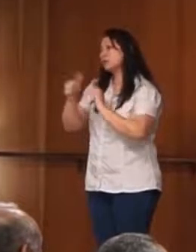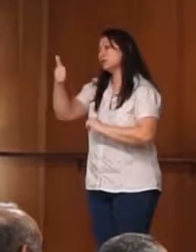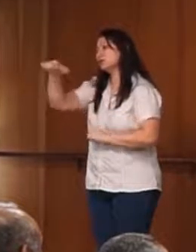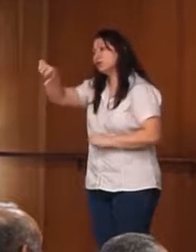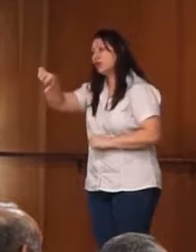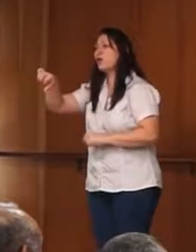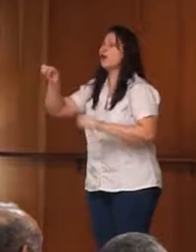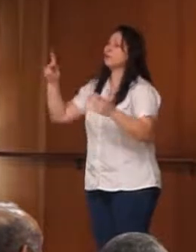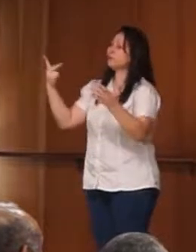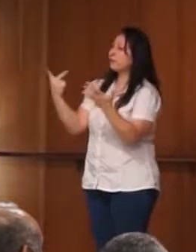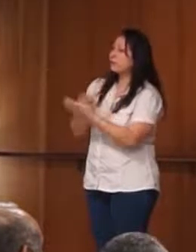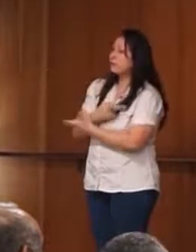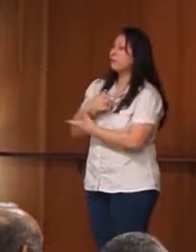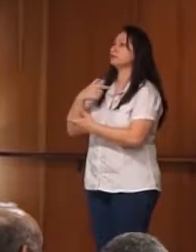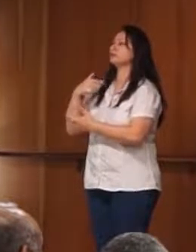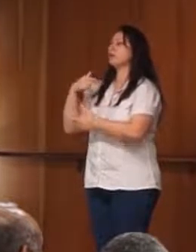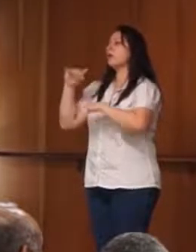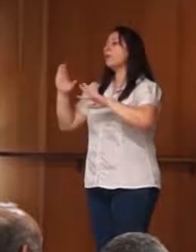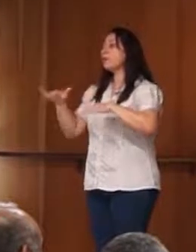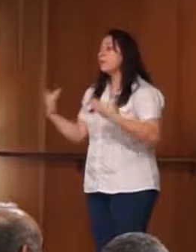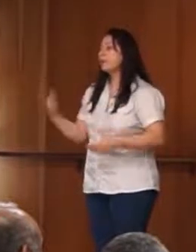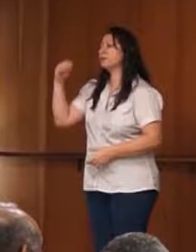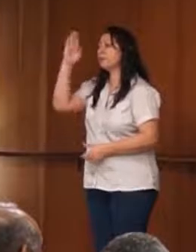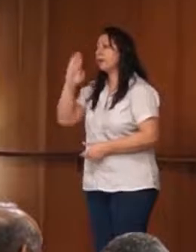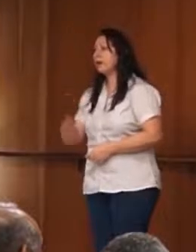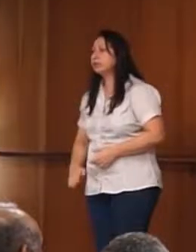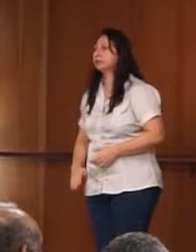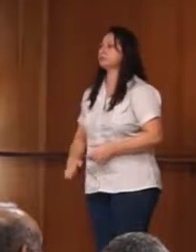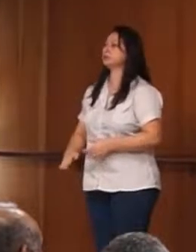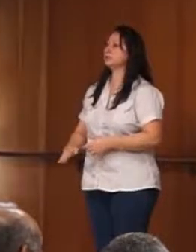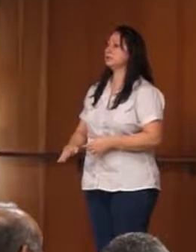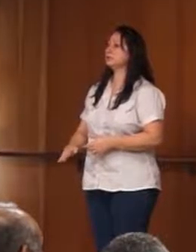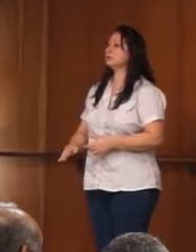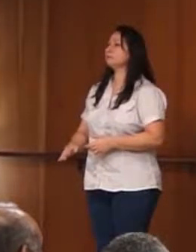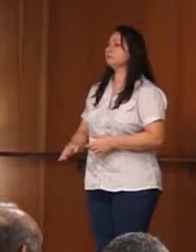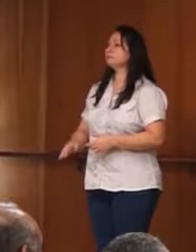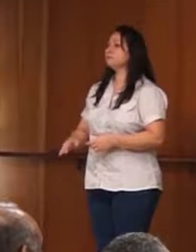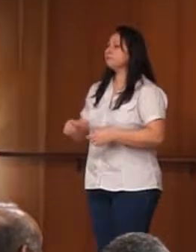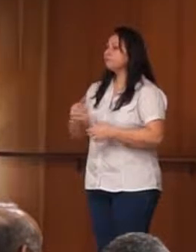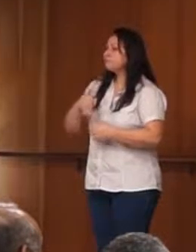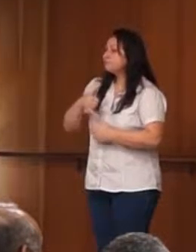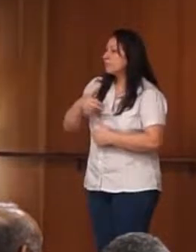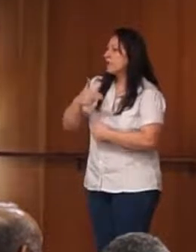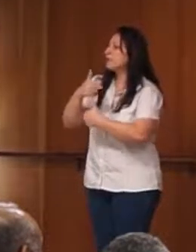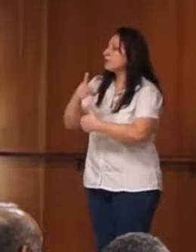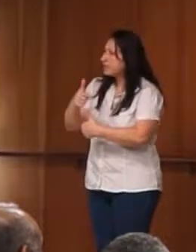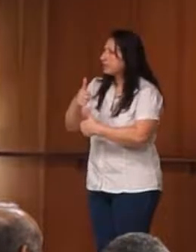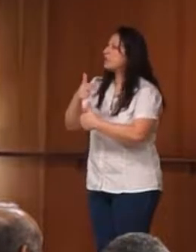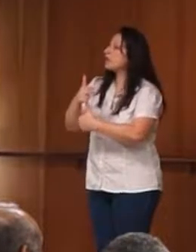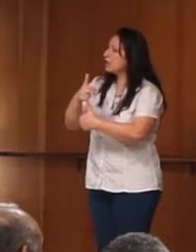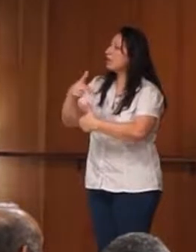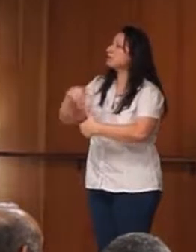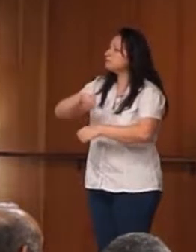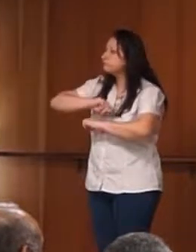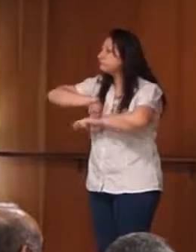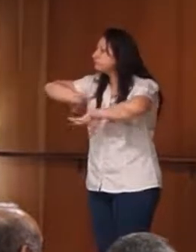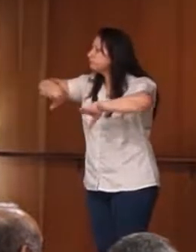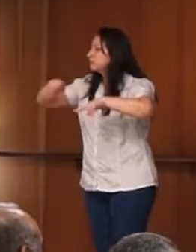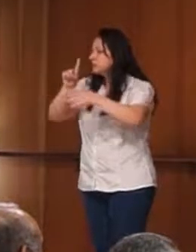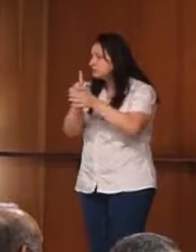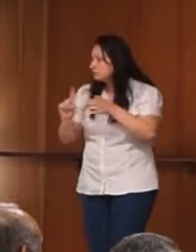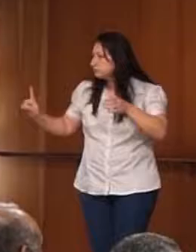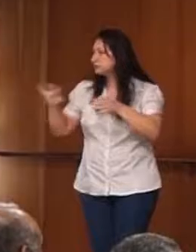tornar um Estado independente, imperial, né, ou seja, ele estabeleceu a desigualdade entre os brasileiros, né,